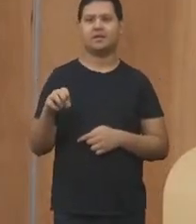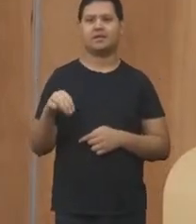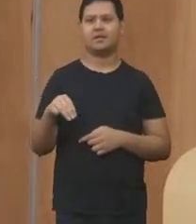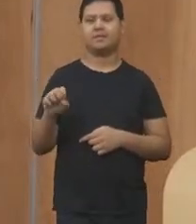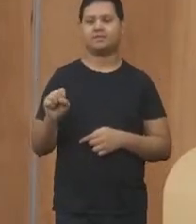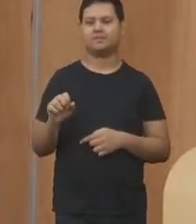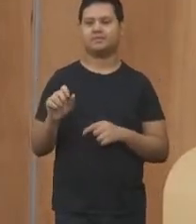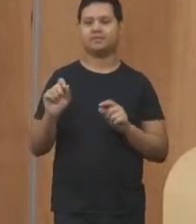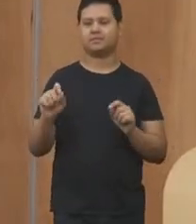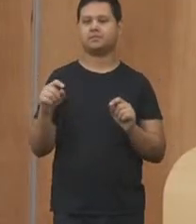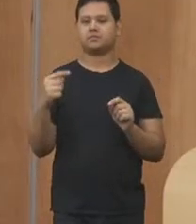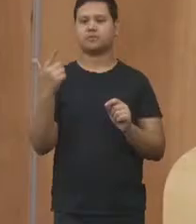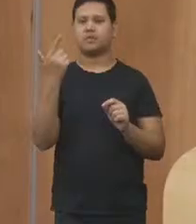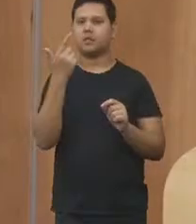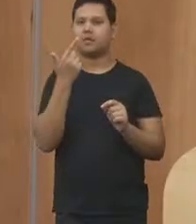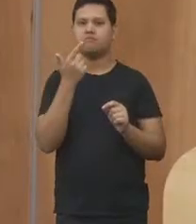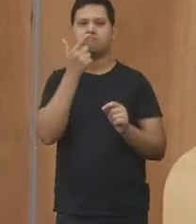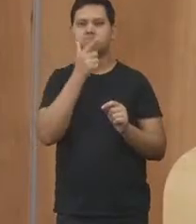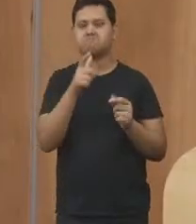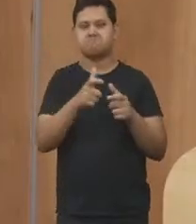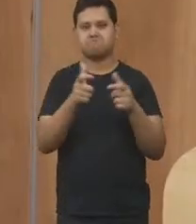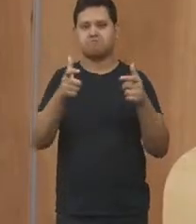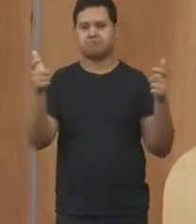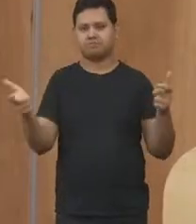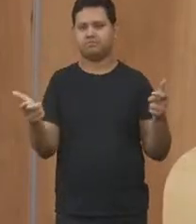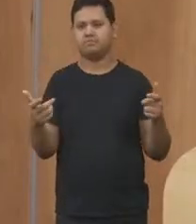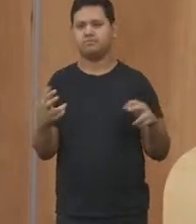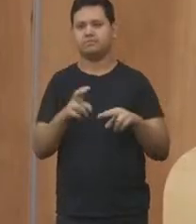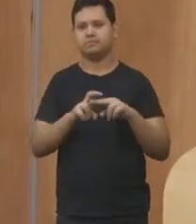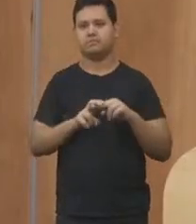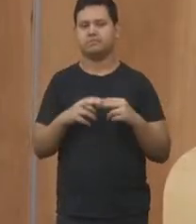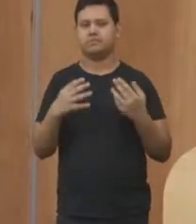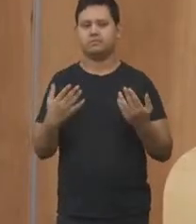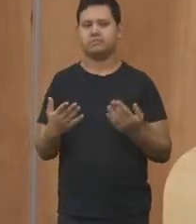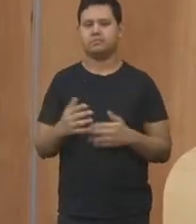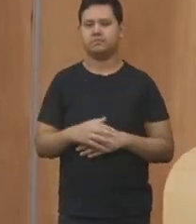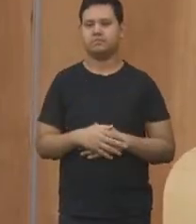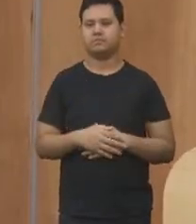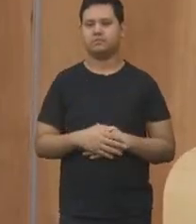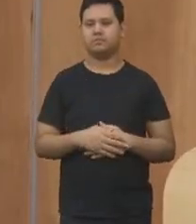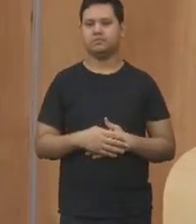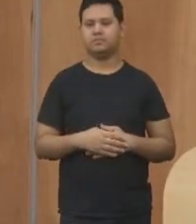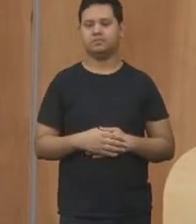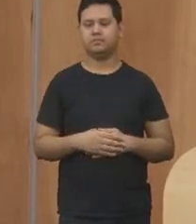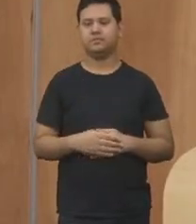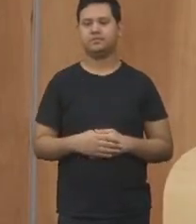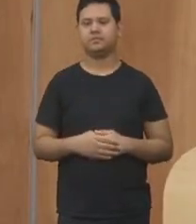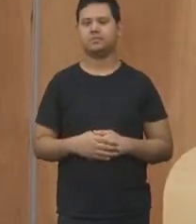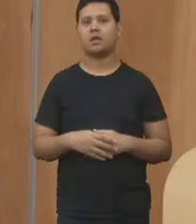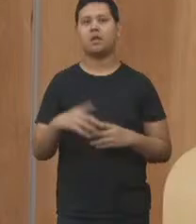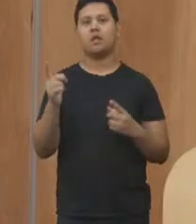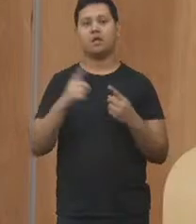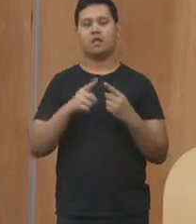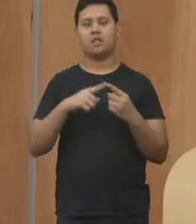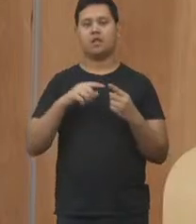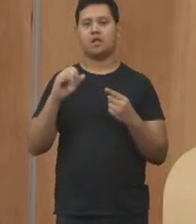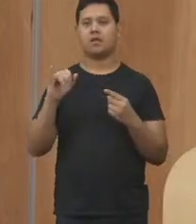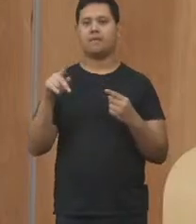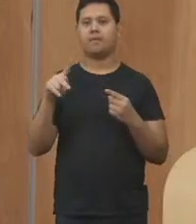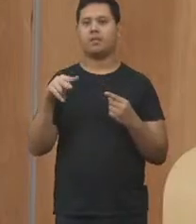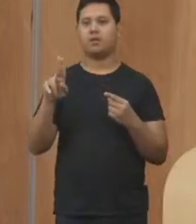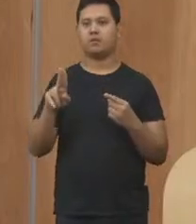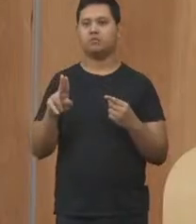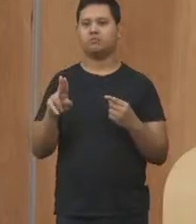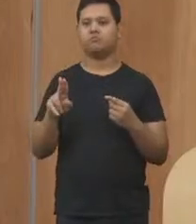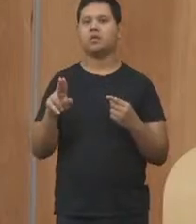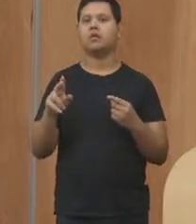Estado, então isso não tem grandes variações. E das receitas próprias seria o IPTU, que ele vem